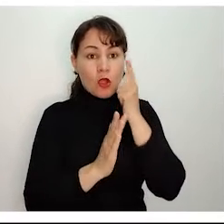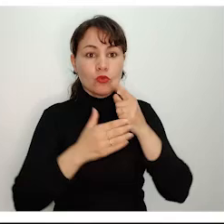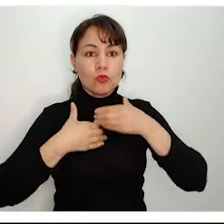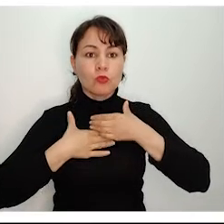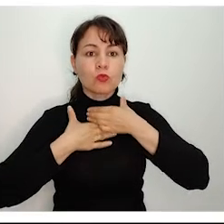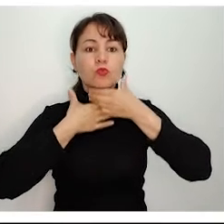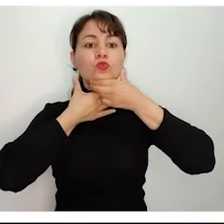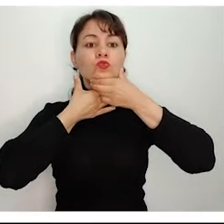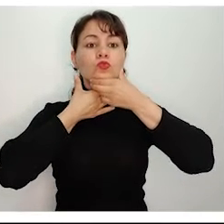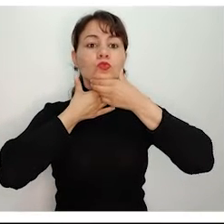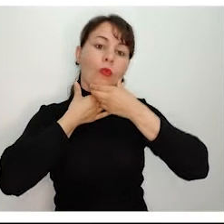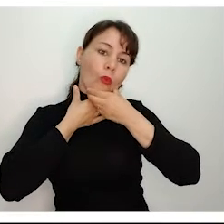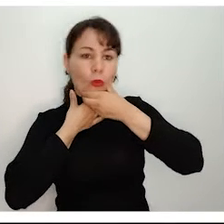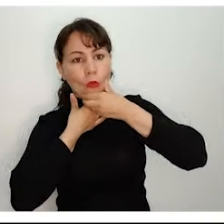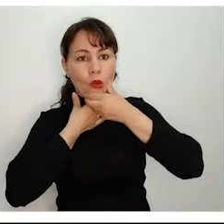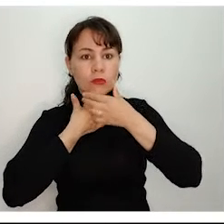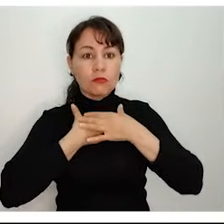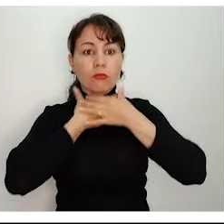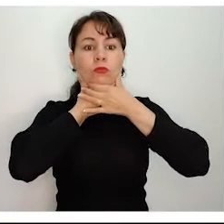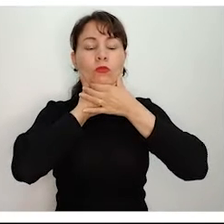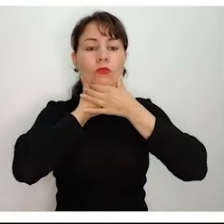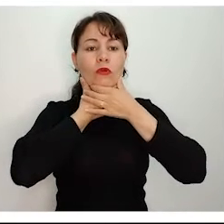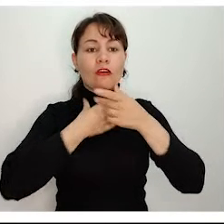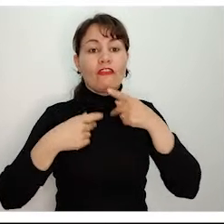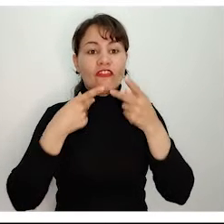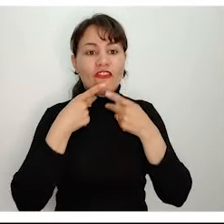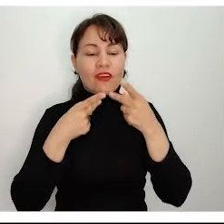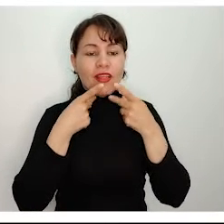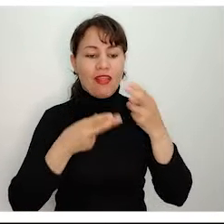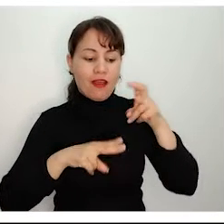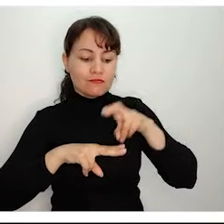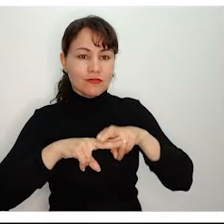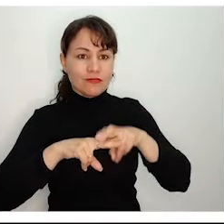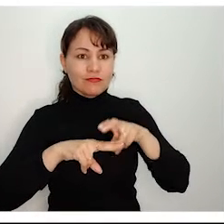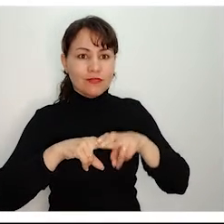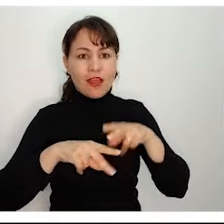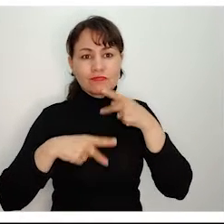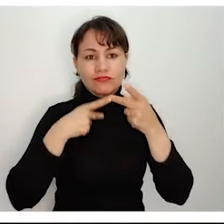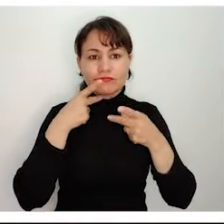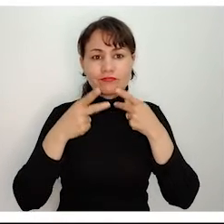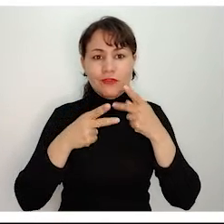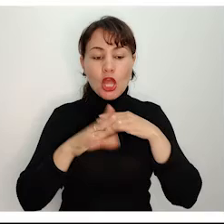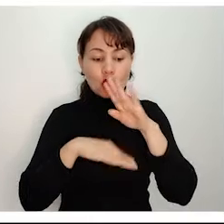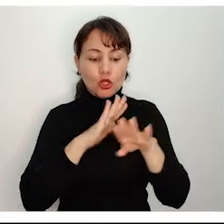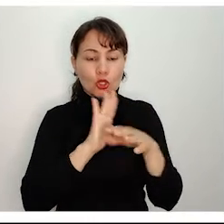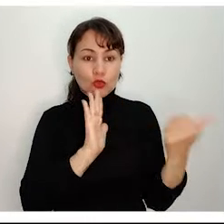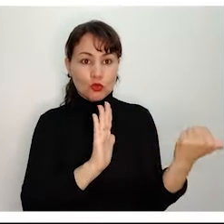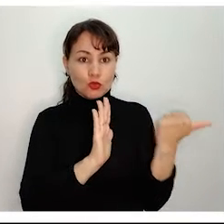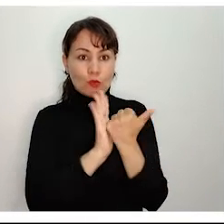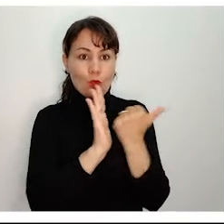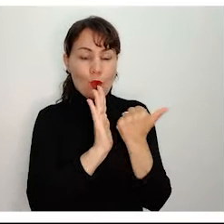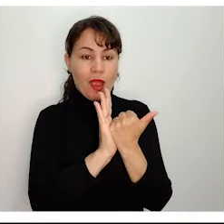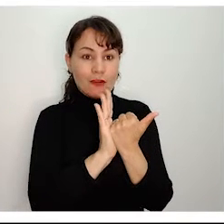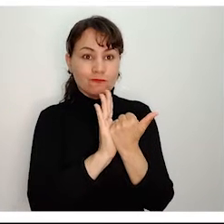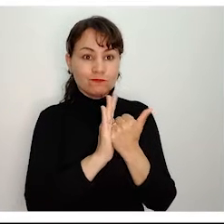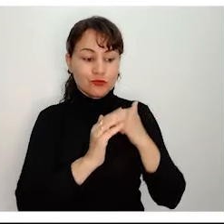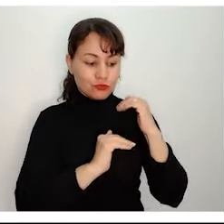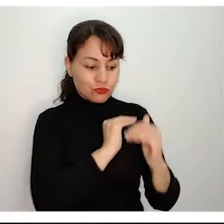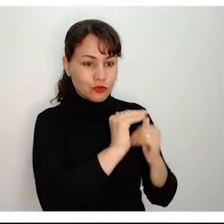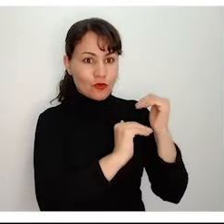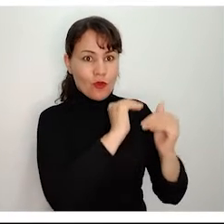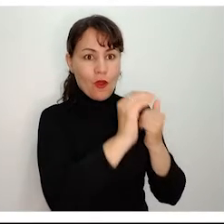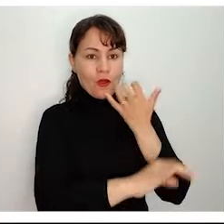são sustentar a cabeça, sentar, engatinhar, o falar, etc. Todos os marcos do